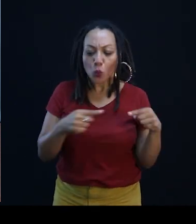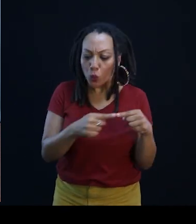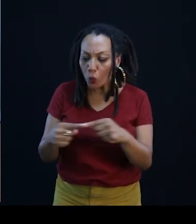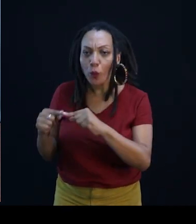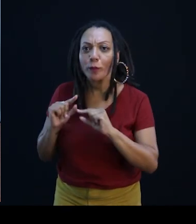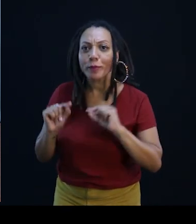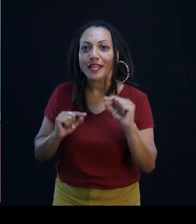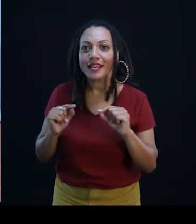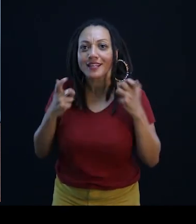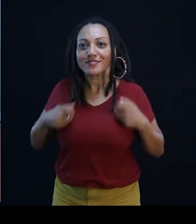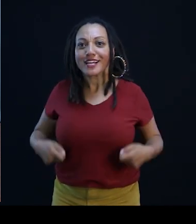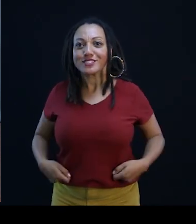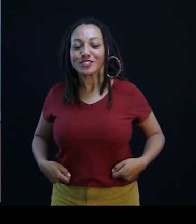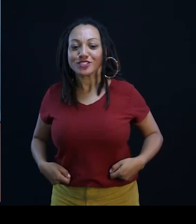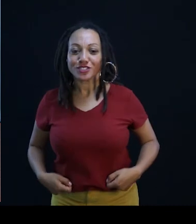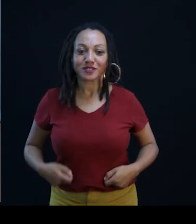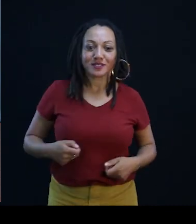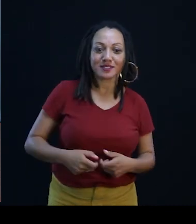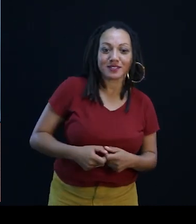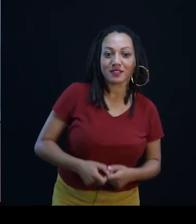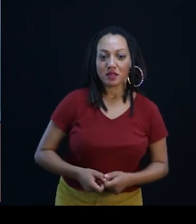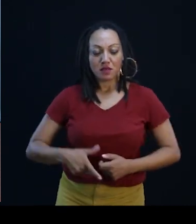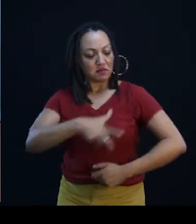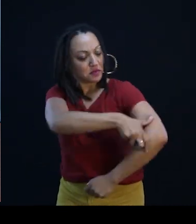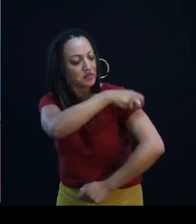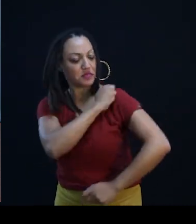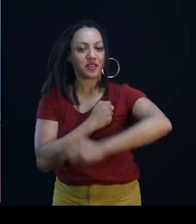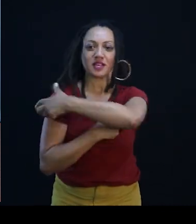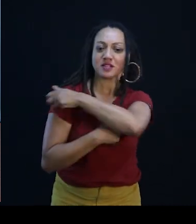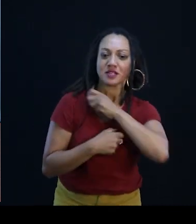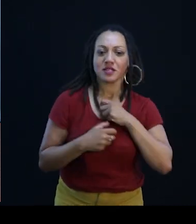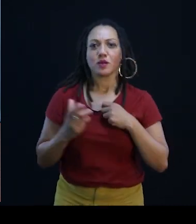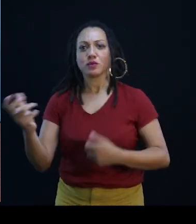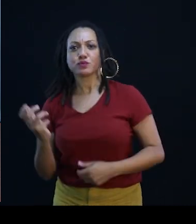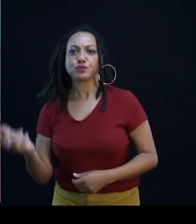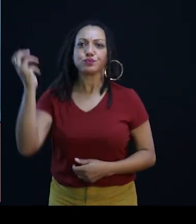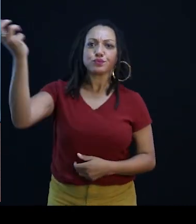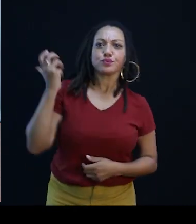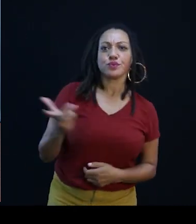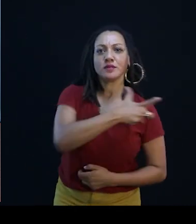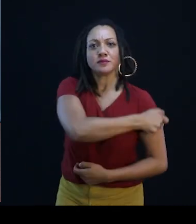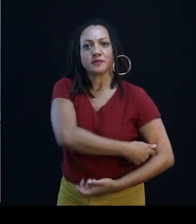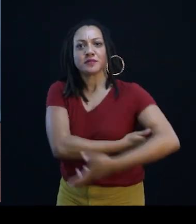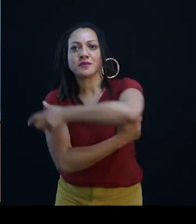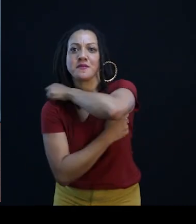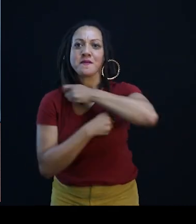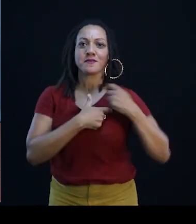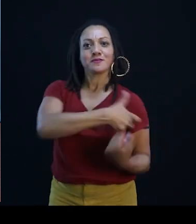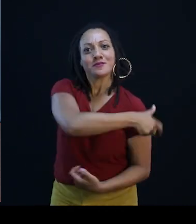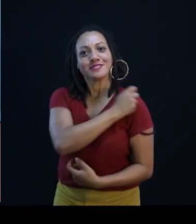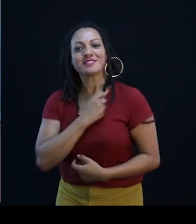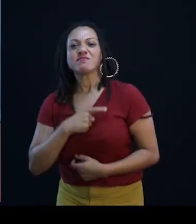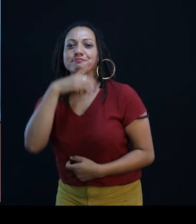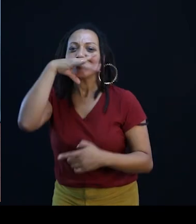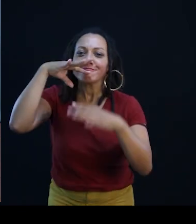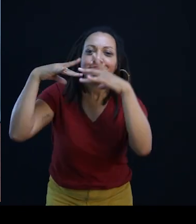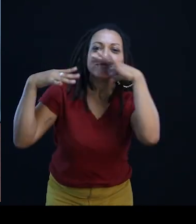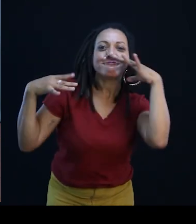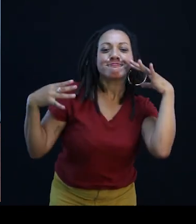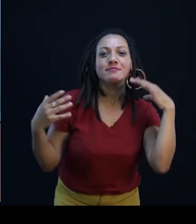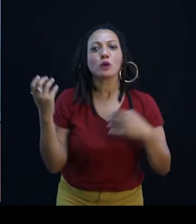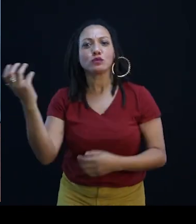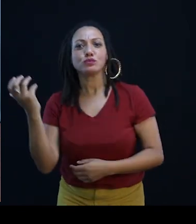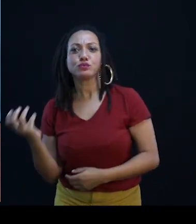esse? Então vai. Veste, veste, lavadeira. Quanto mais veste, mais cheira. Veste,